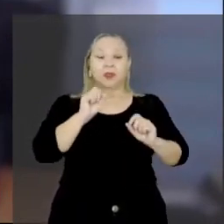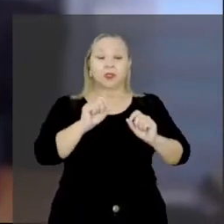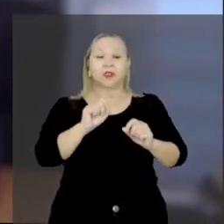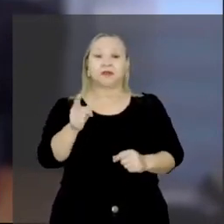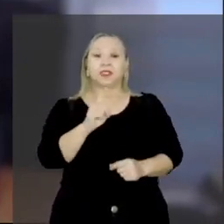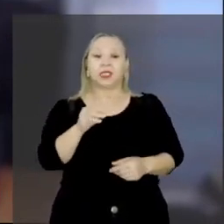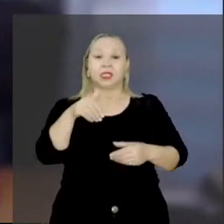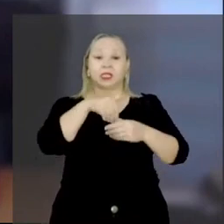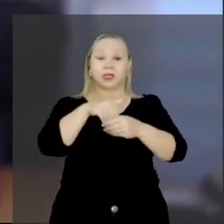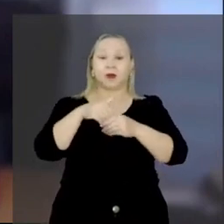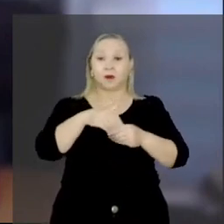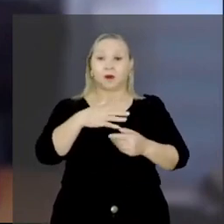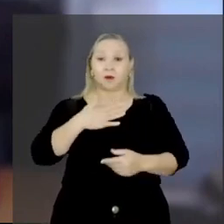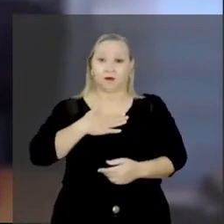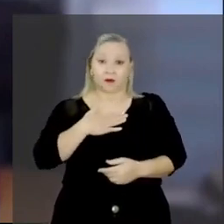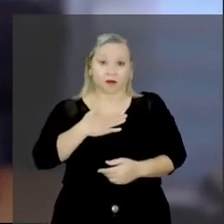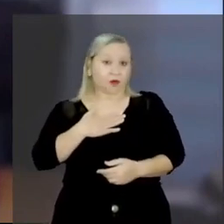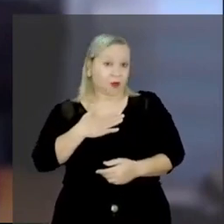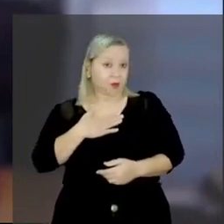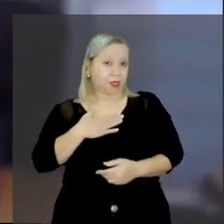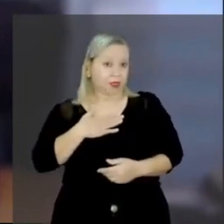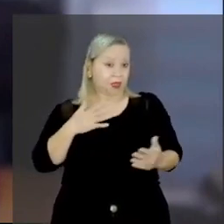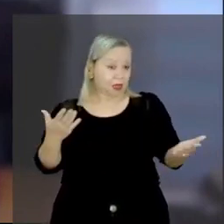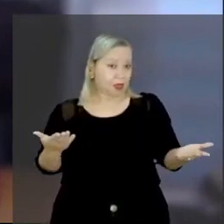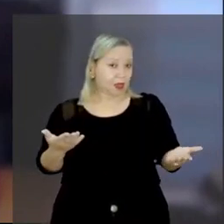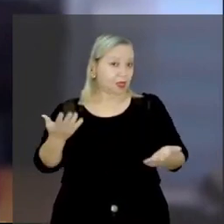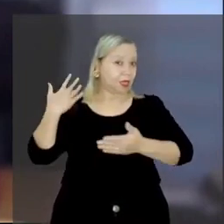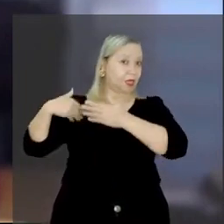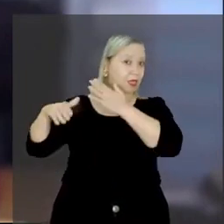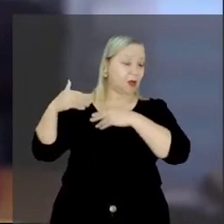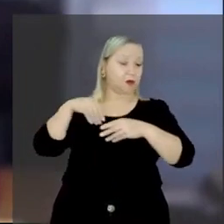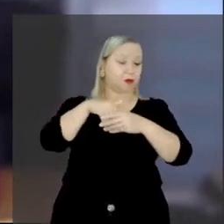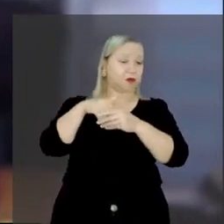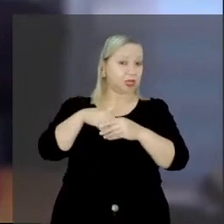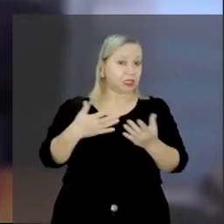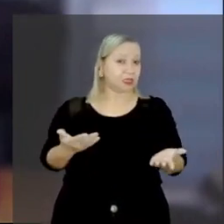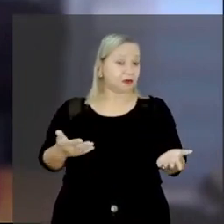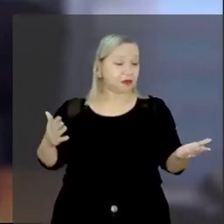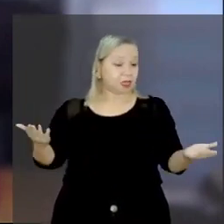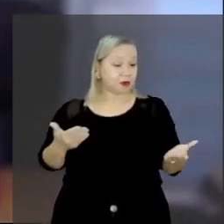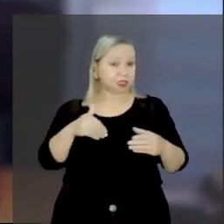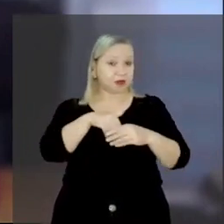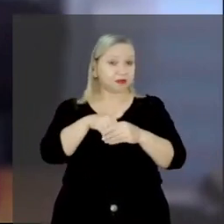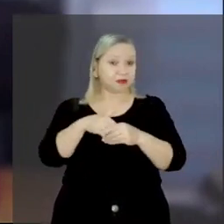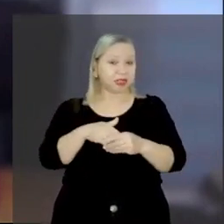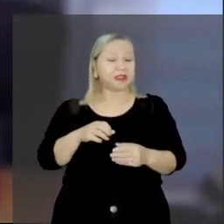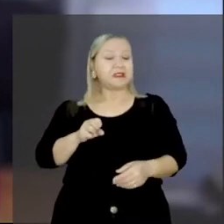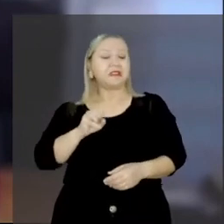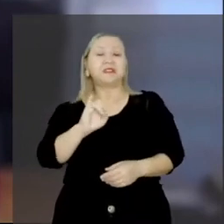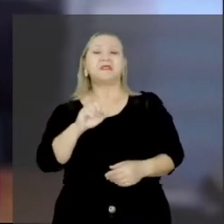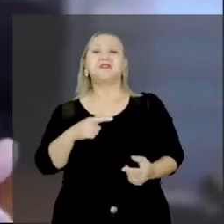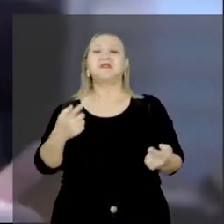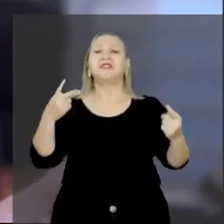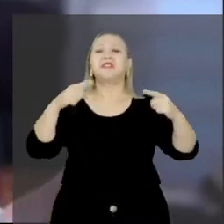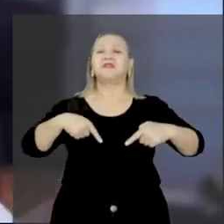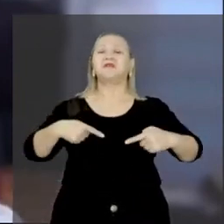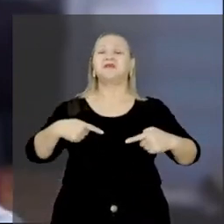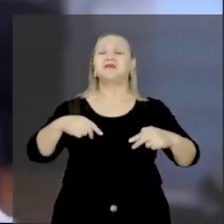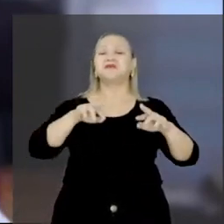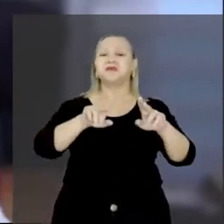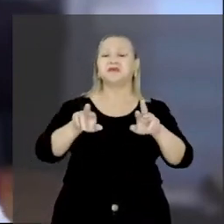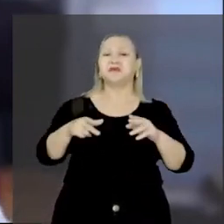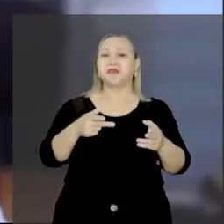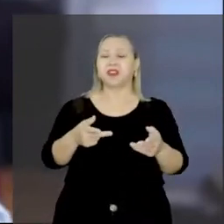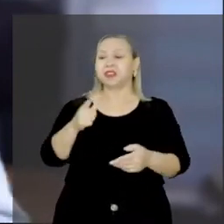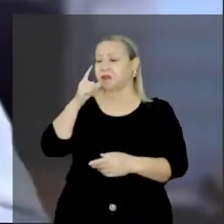algum momento como paradigma para eu fazer política, é melhor eu não ser político. Sabe, nós temos que saber qual é o momento